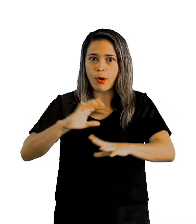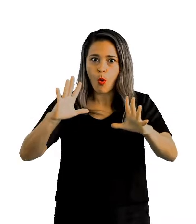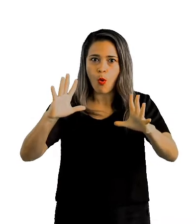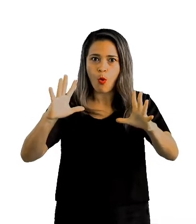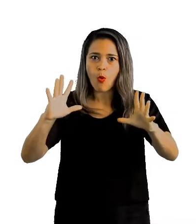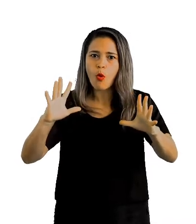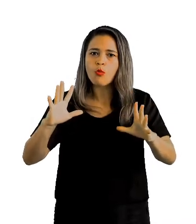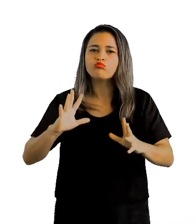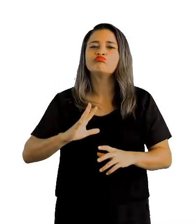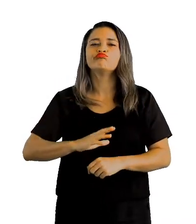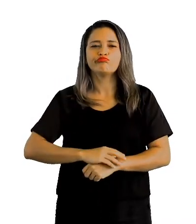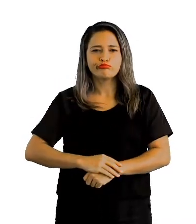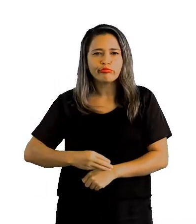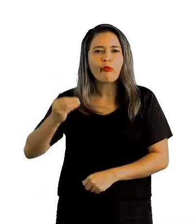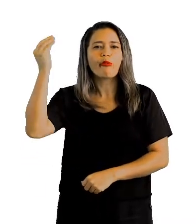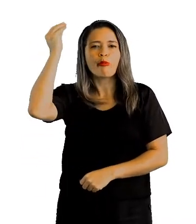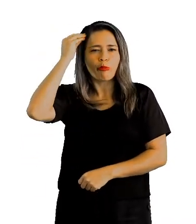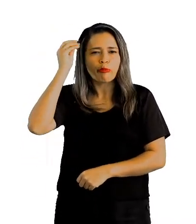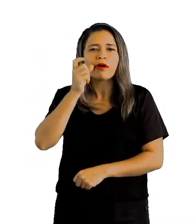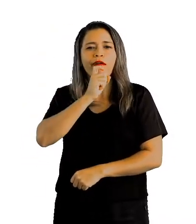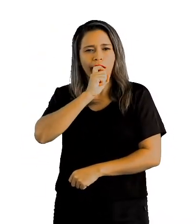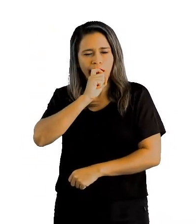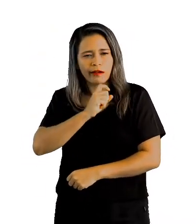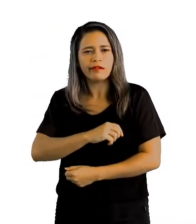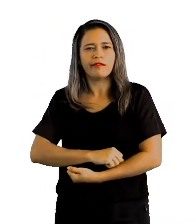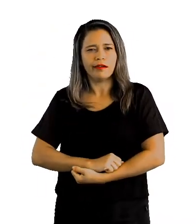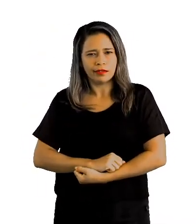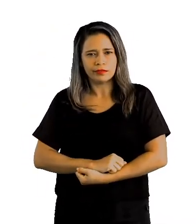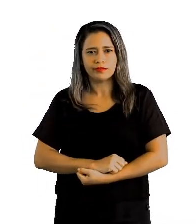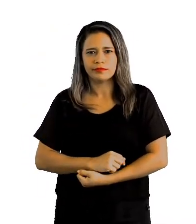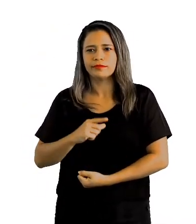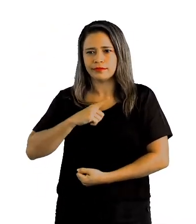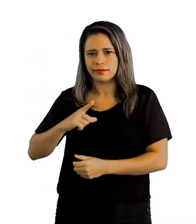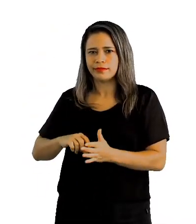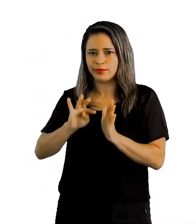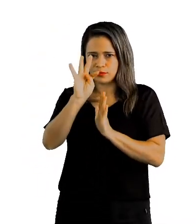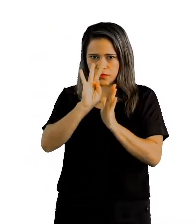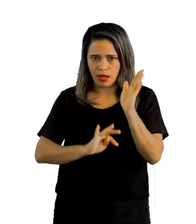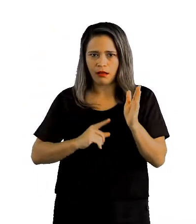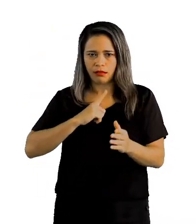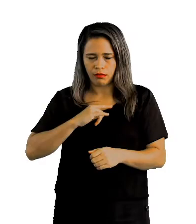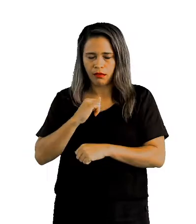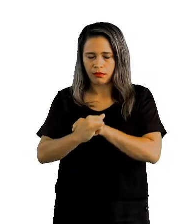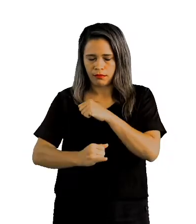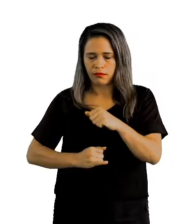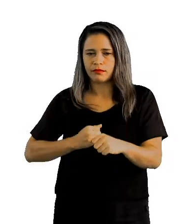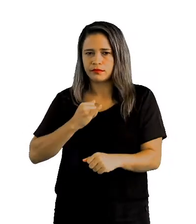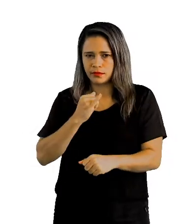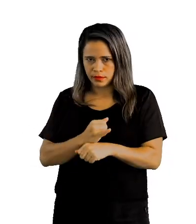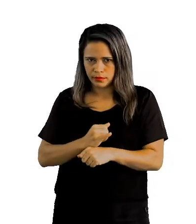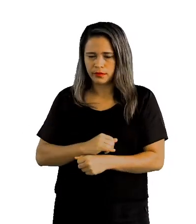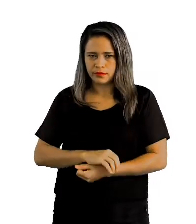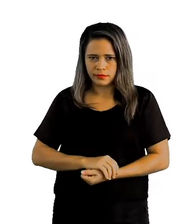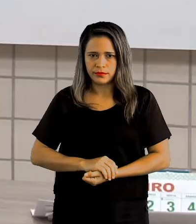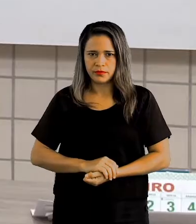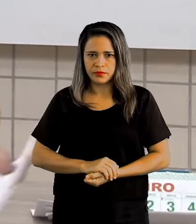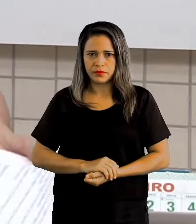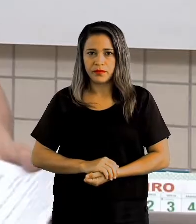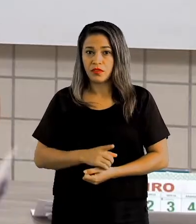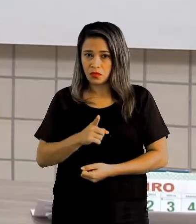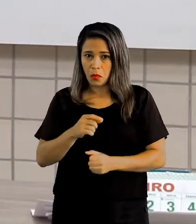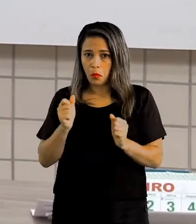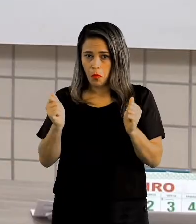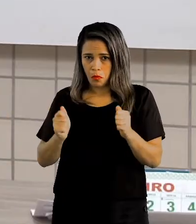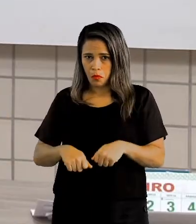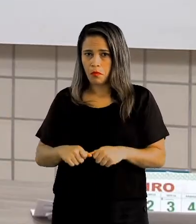por culpa da sua inveja. Esse é um texto disponível na internet, foi acessado lá no ACB, que vocês tem um